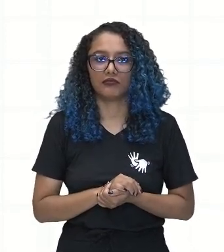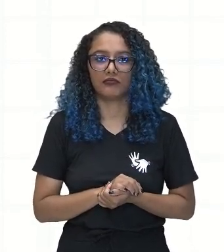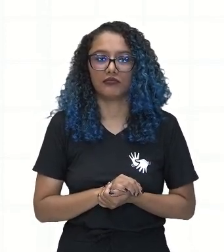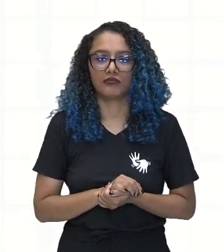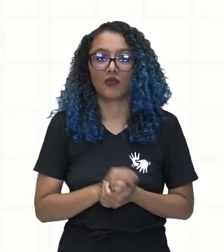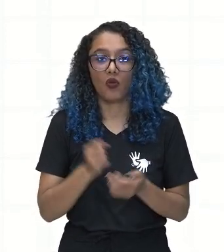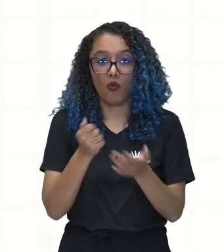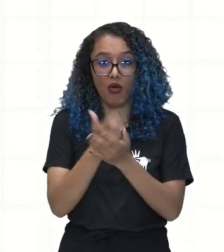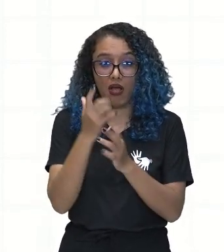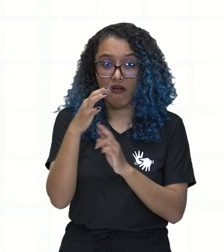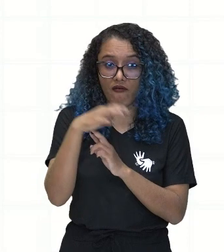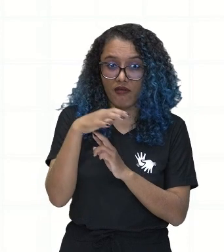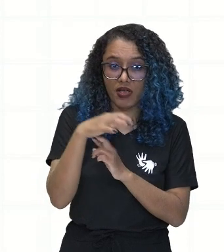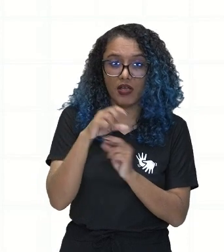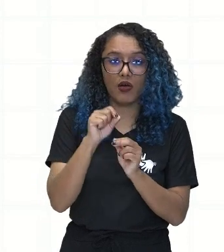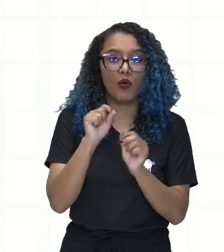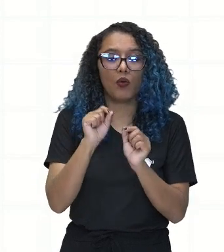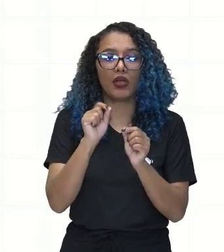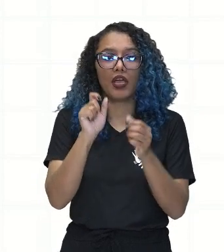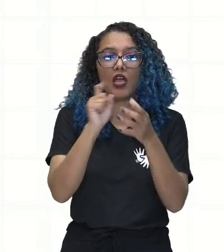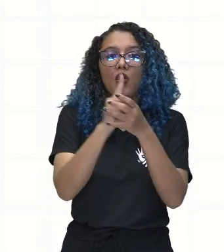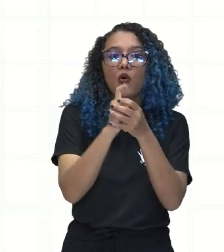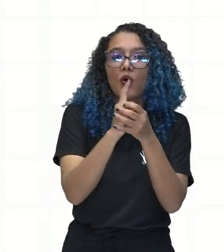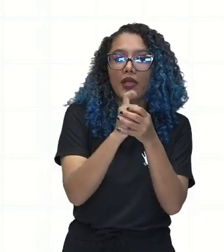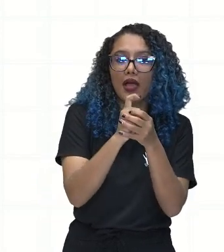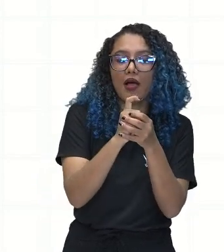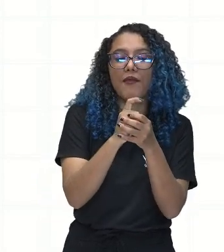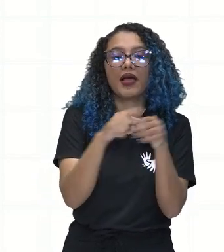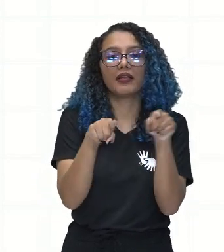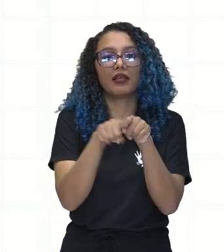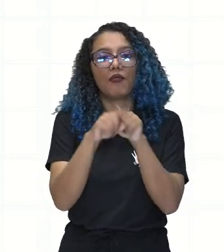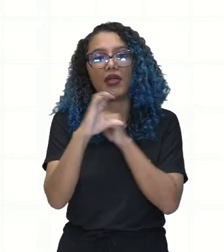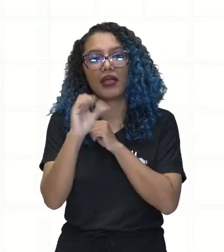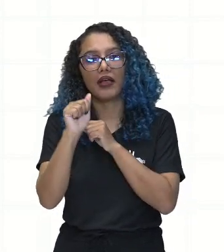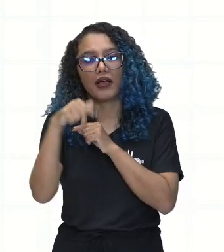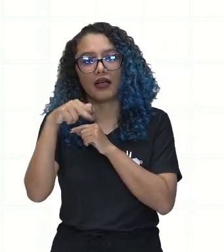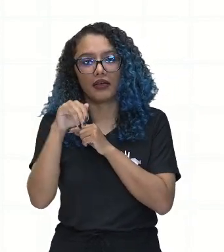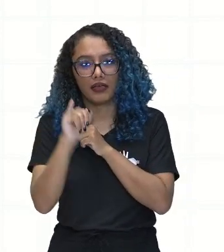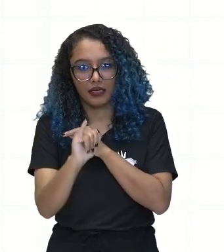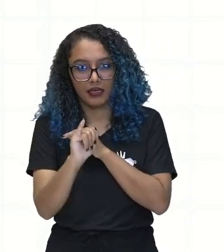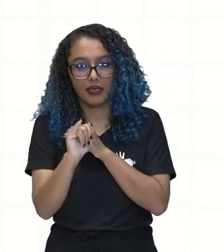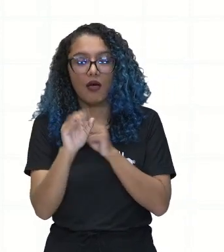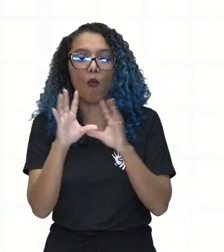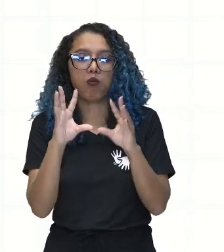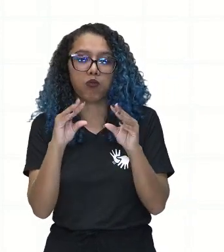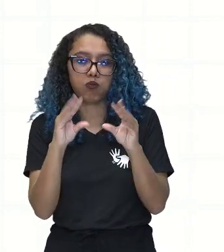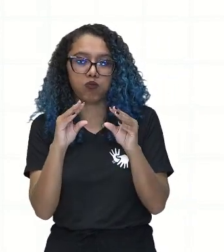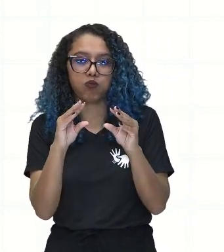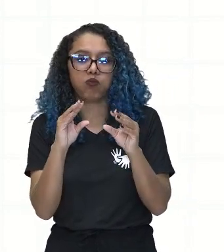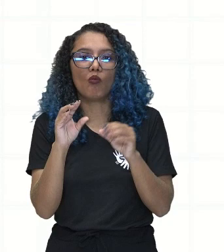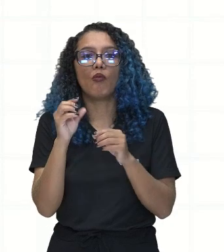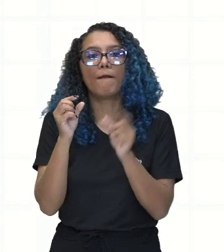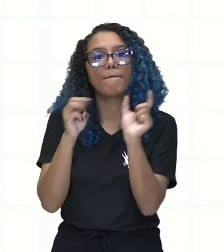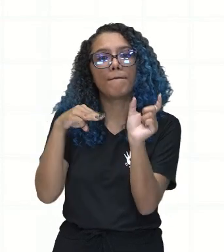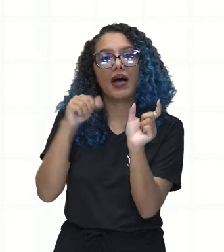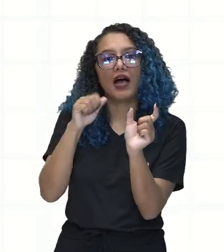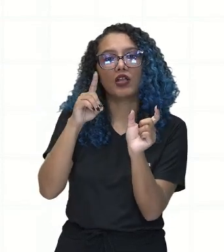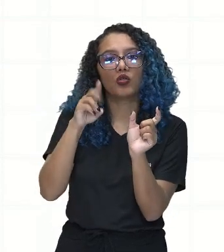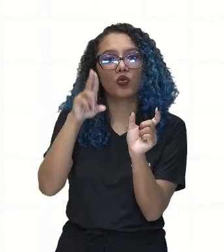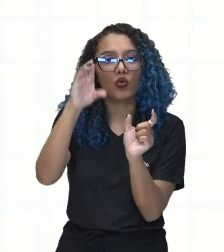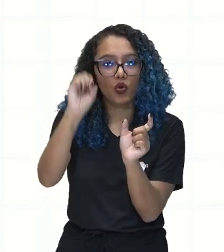Compro a feira a goiaba e o caqui maduros. Então ele vai ficar no